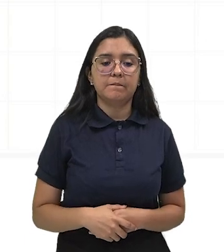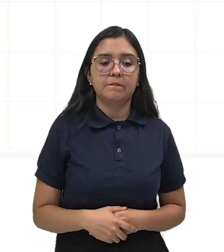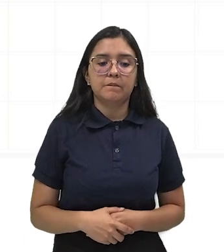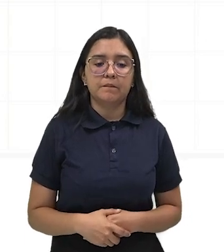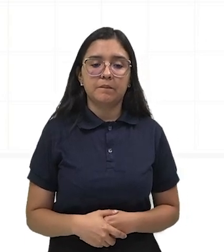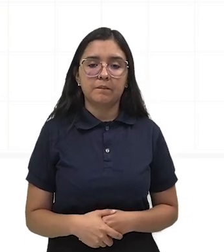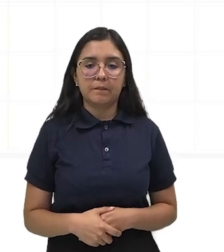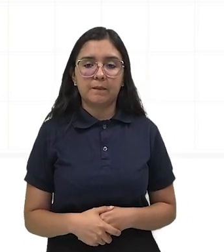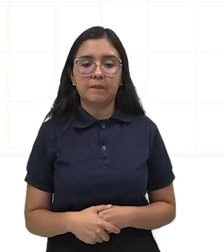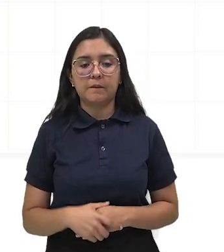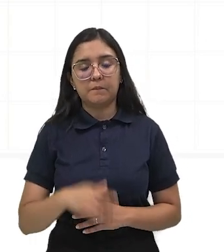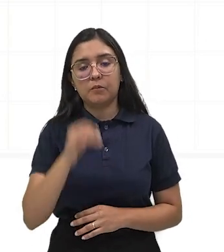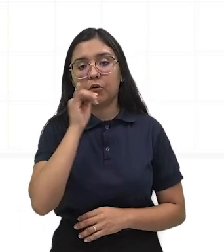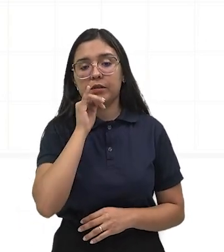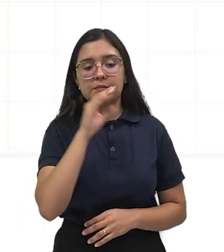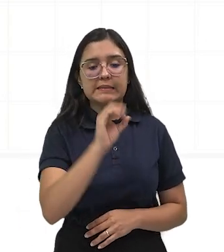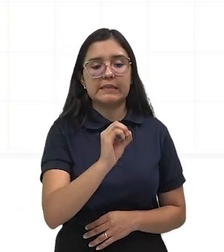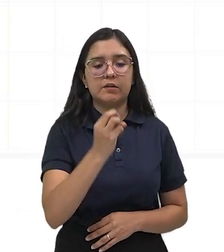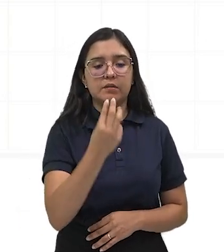ele